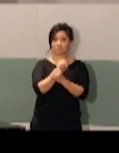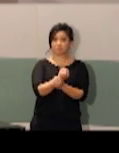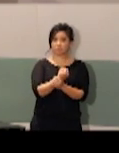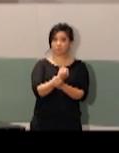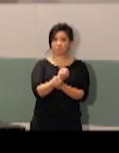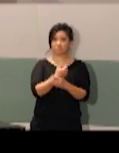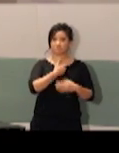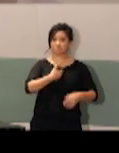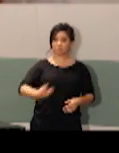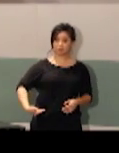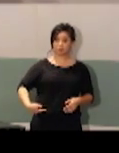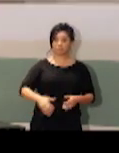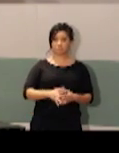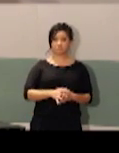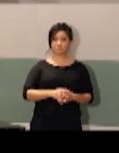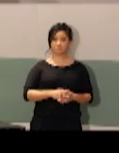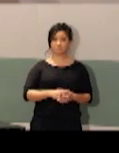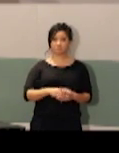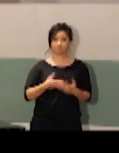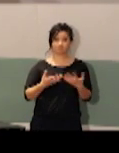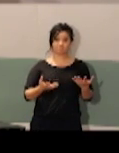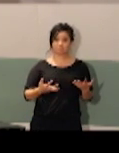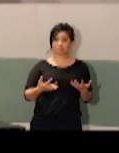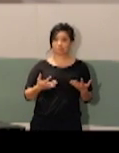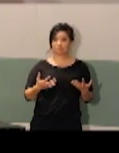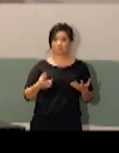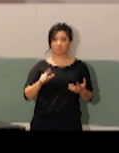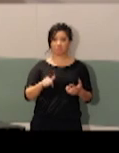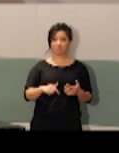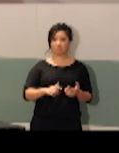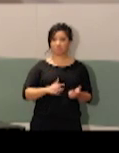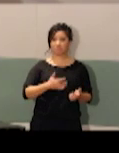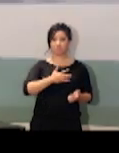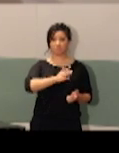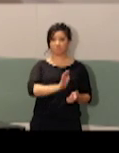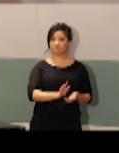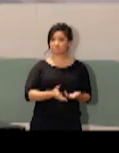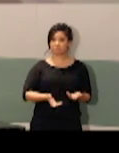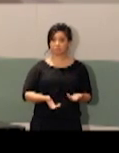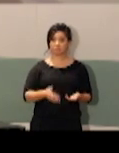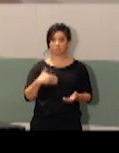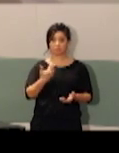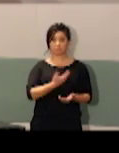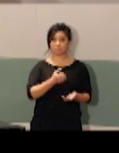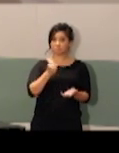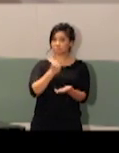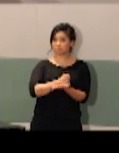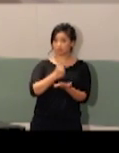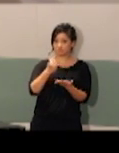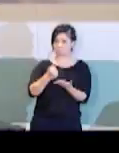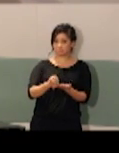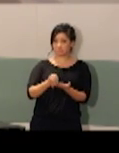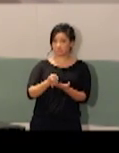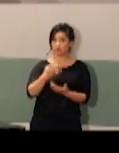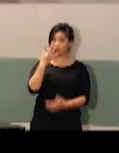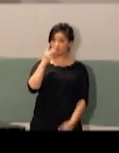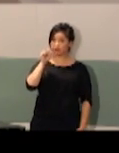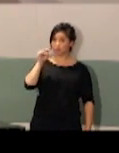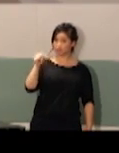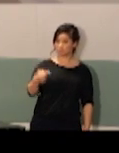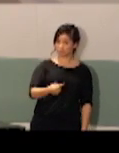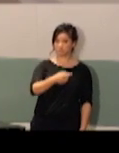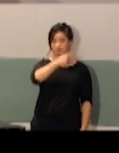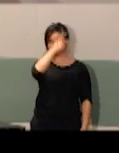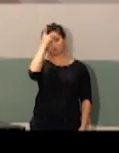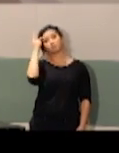postinhos, que é uma tragédia completa. Nós contratamos 4 mil policiais